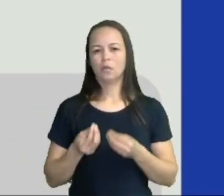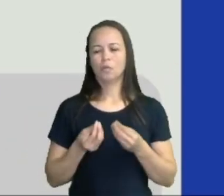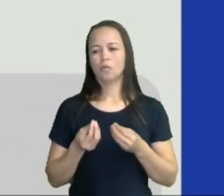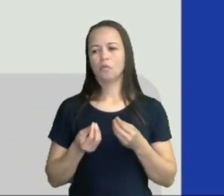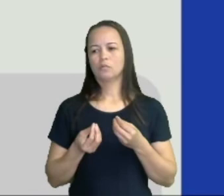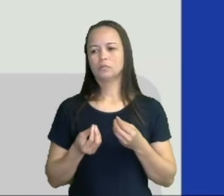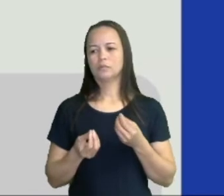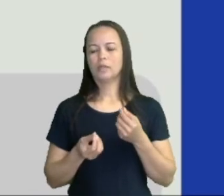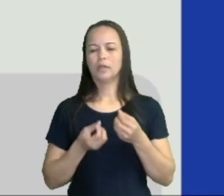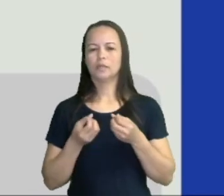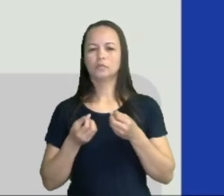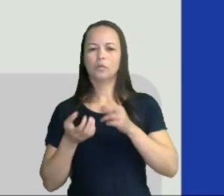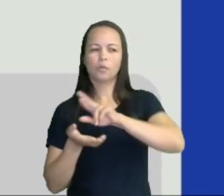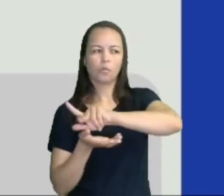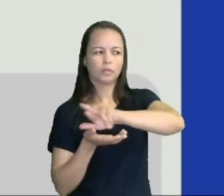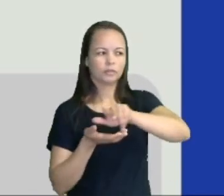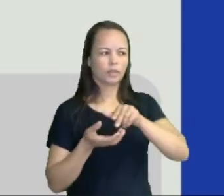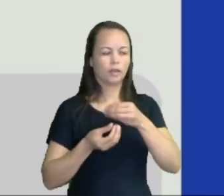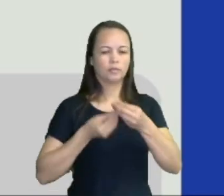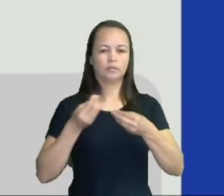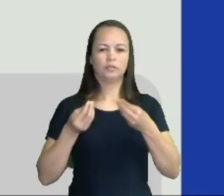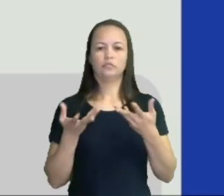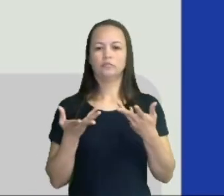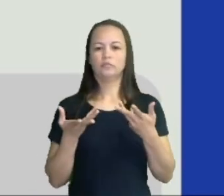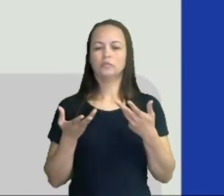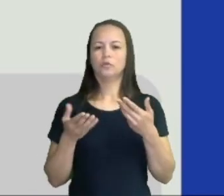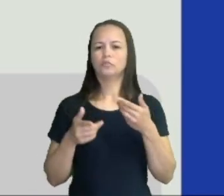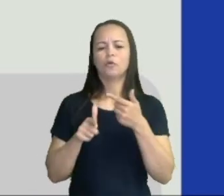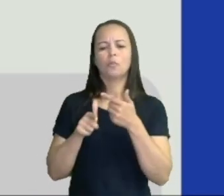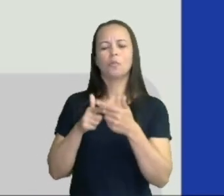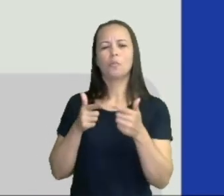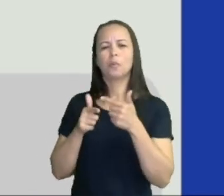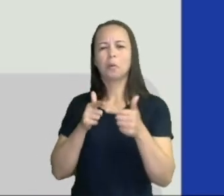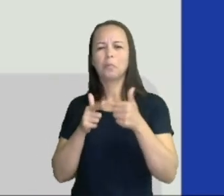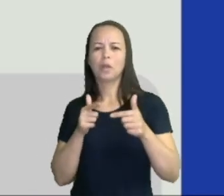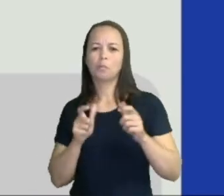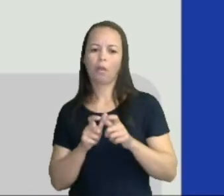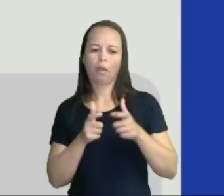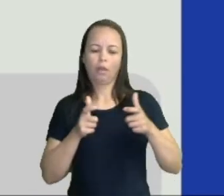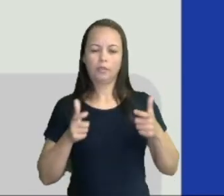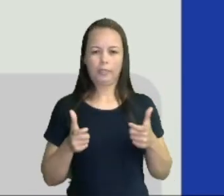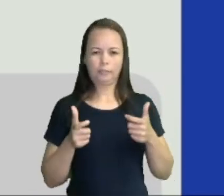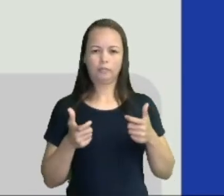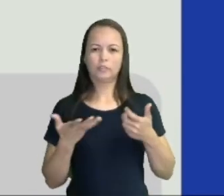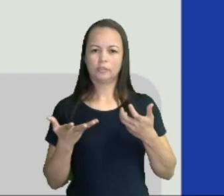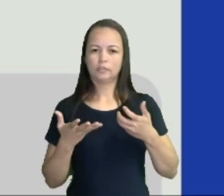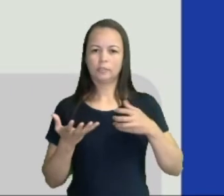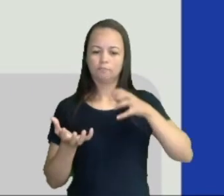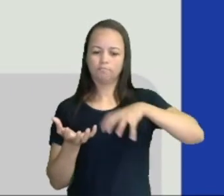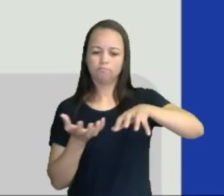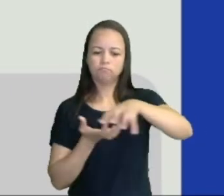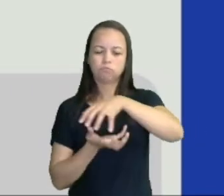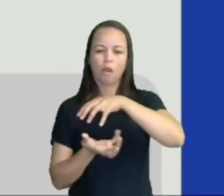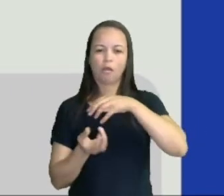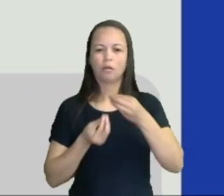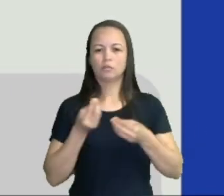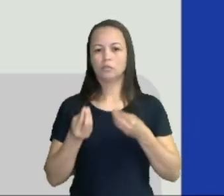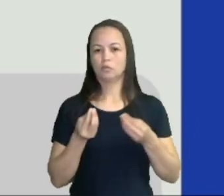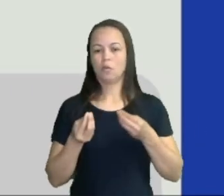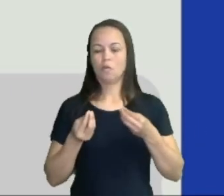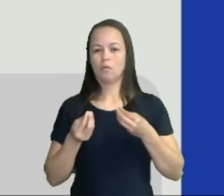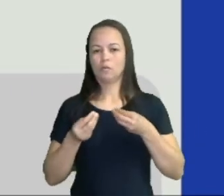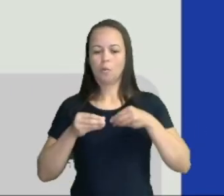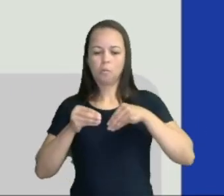uma série de fatores, que esse foi o grande problema, essa anexação de territórios para o